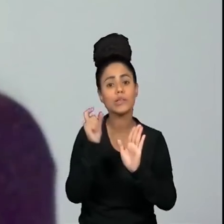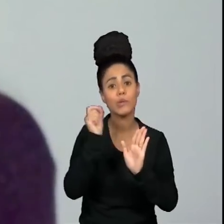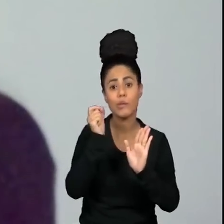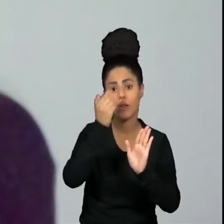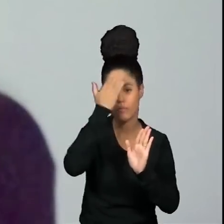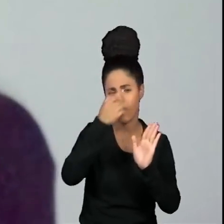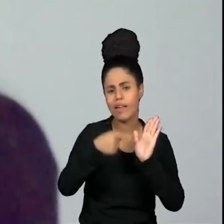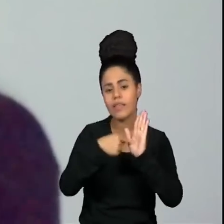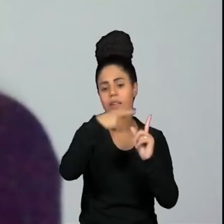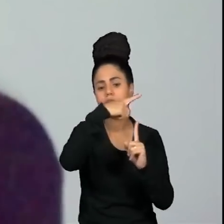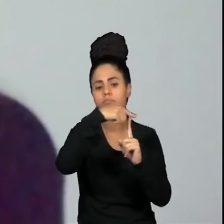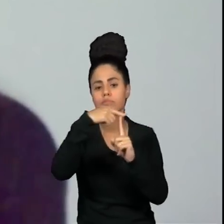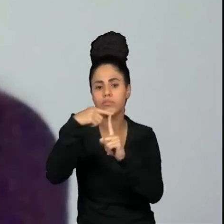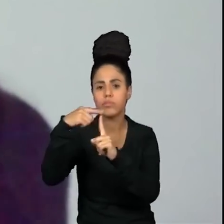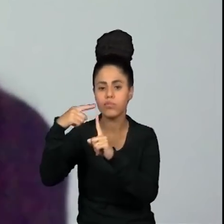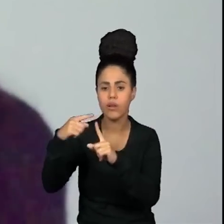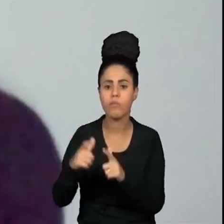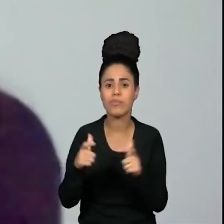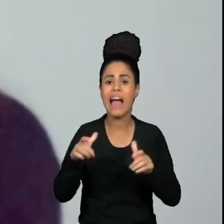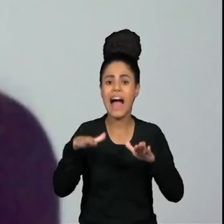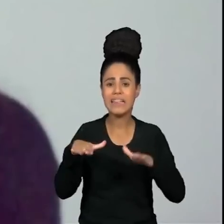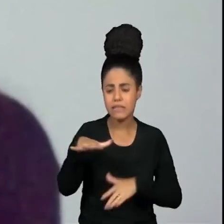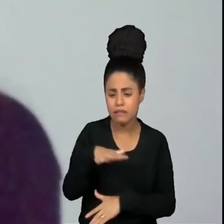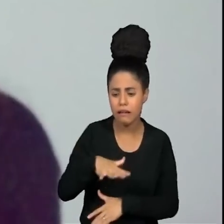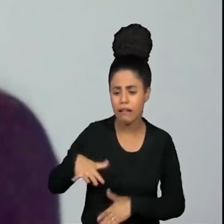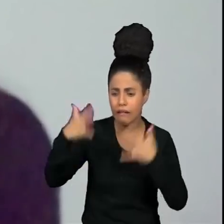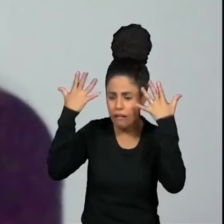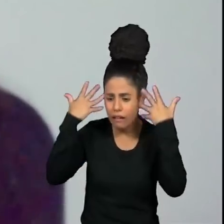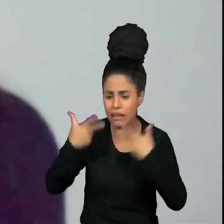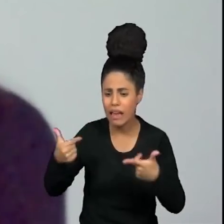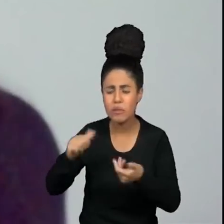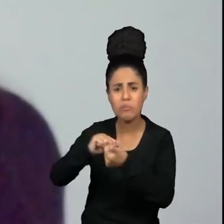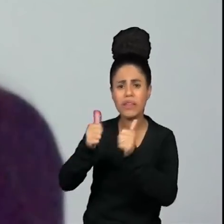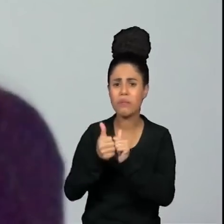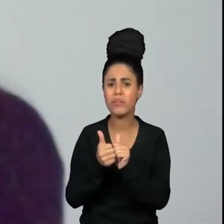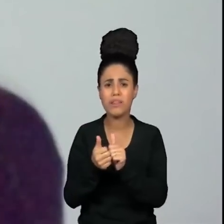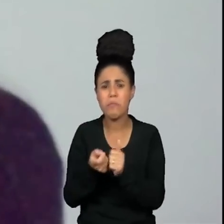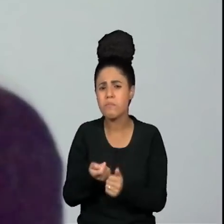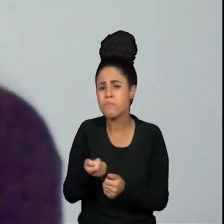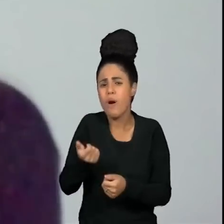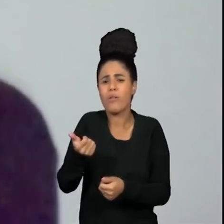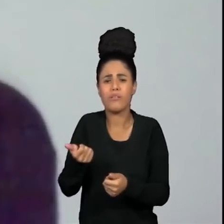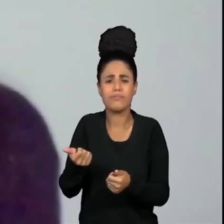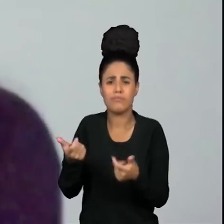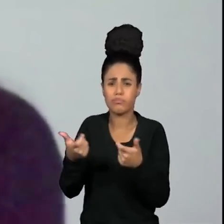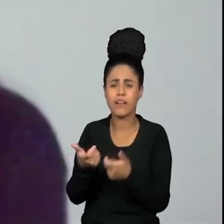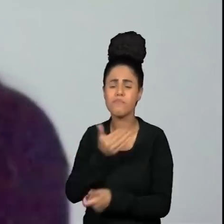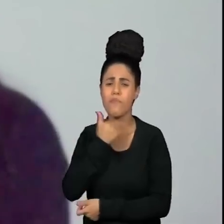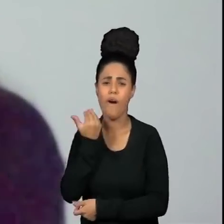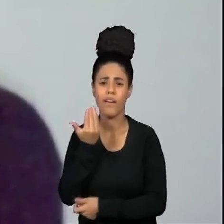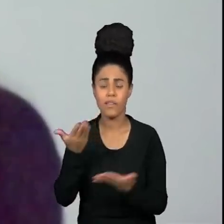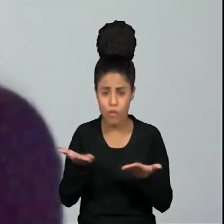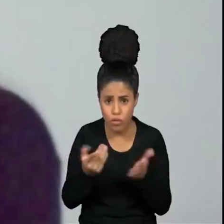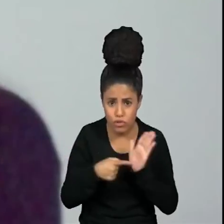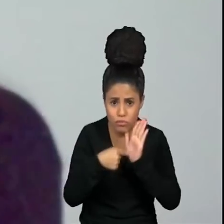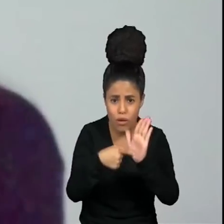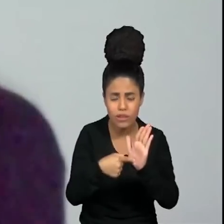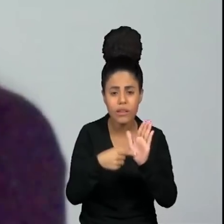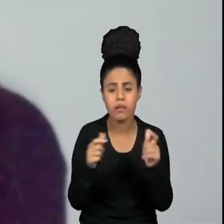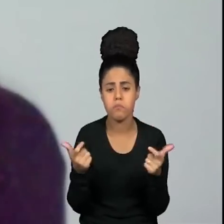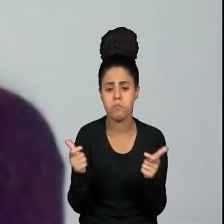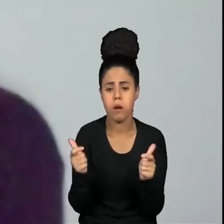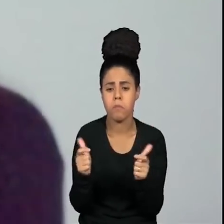que espécies que não respondem bem a programas de conservação são espécies que provavelmente hoje ocorrem